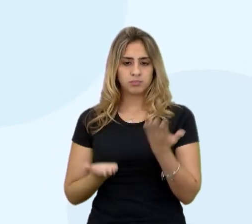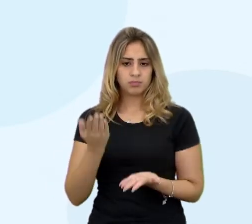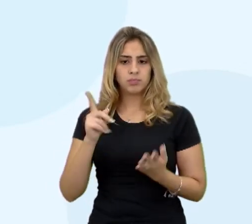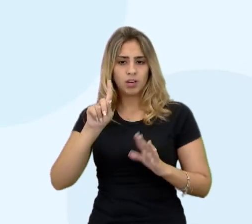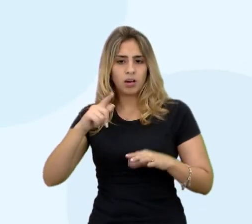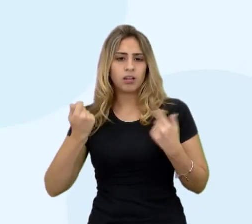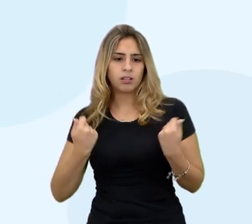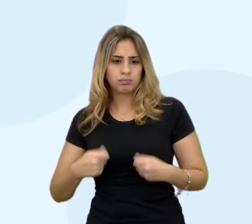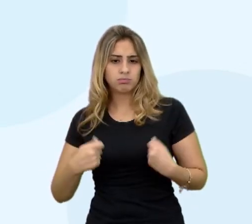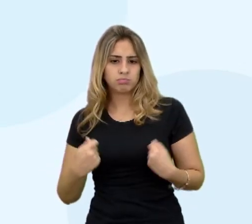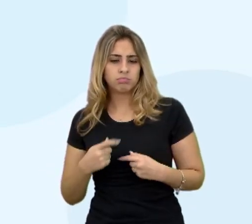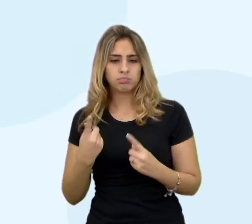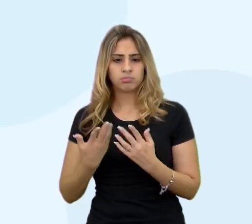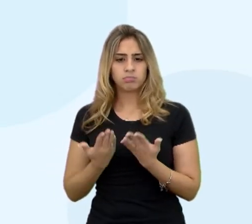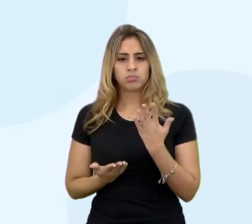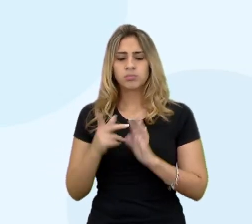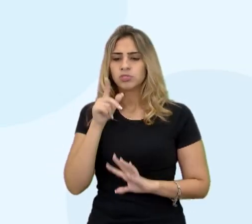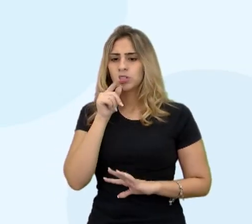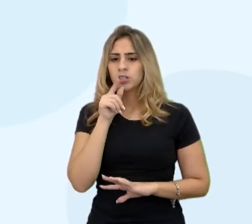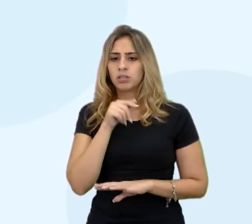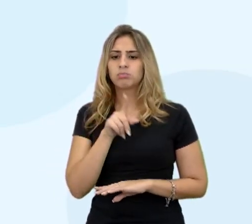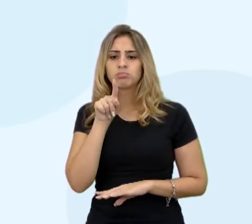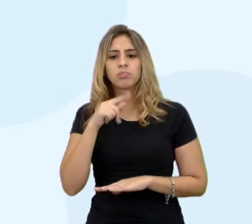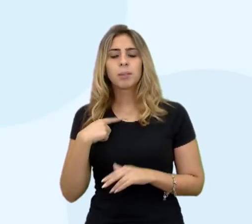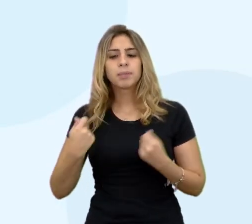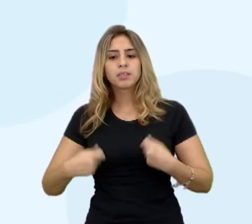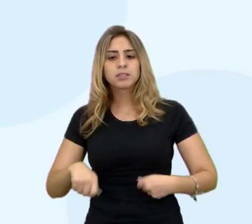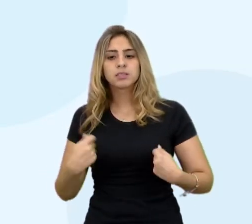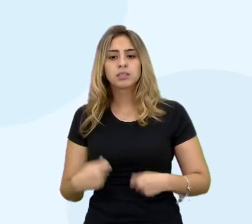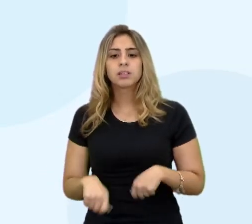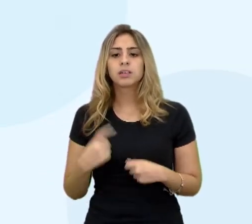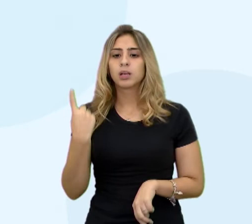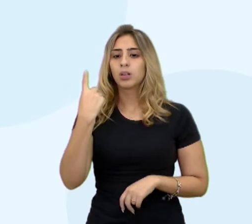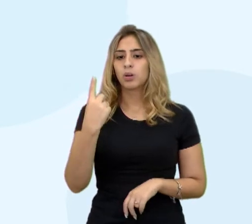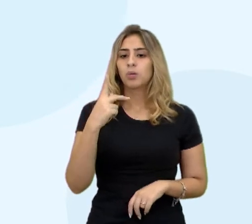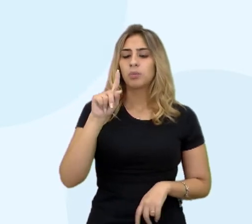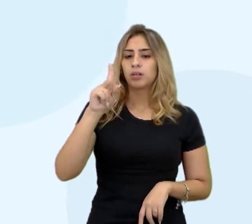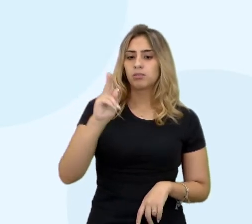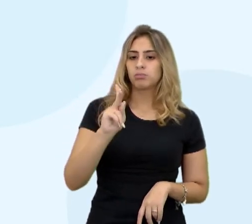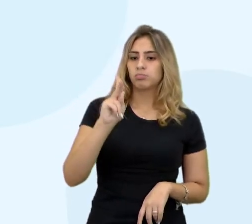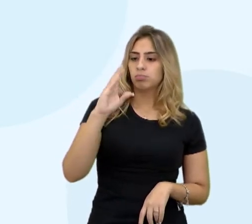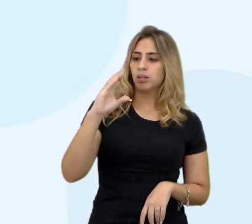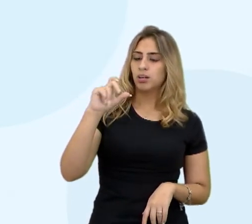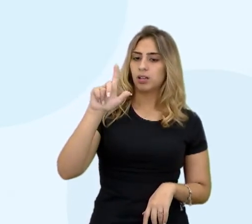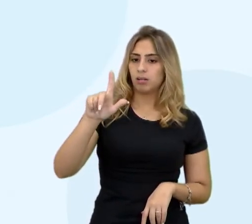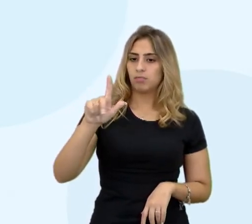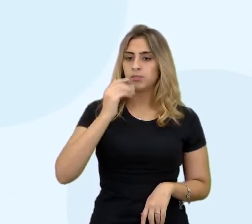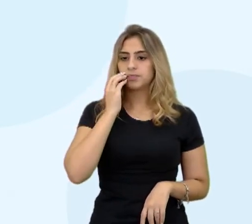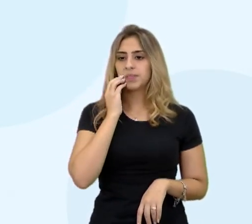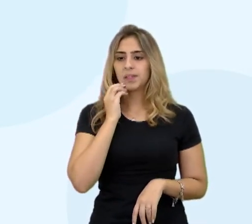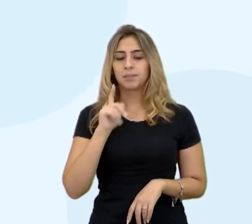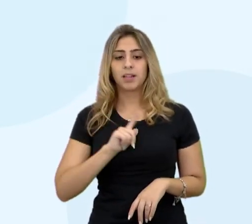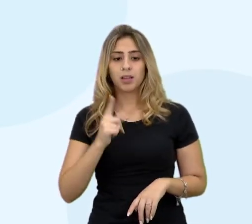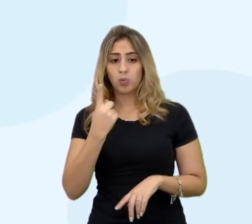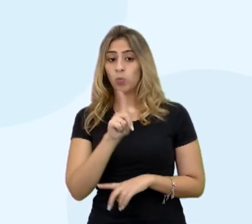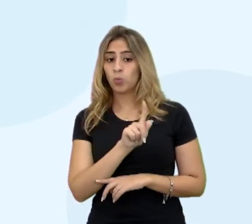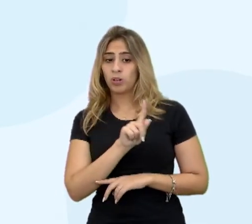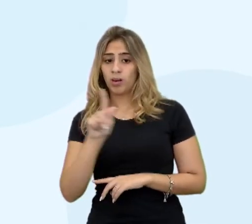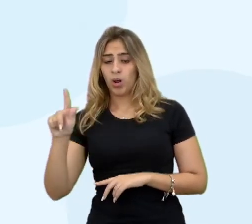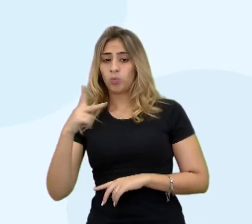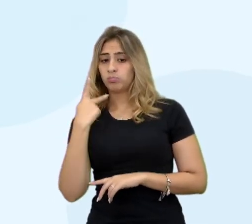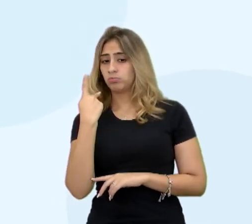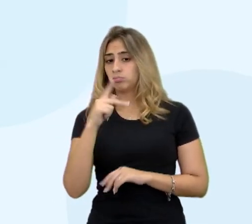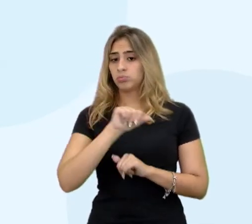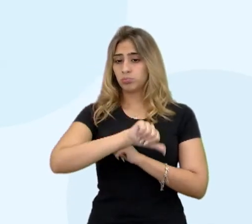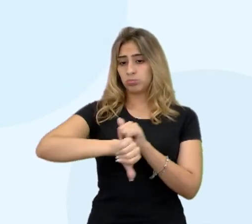grama, né, cada grama de água vai precisar de 1 caloria para sofrer 1 grau